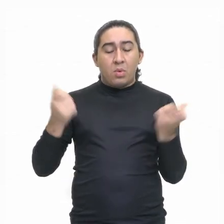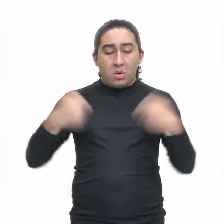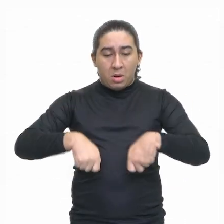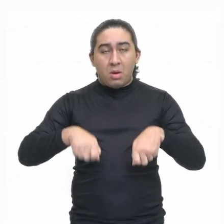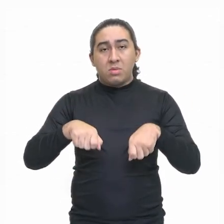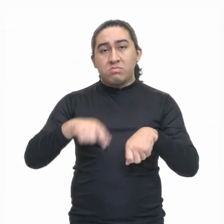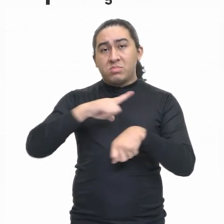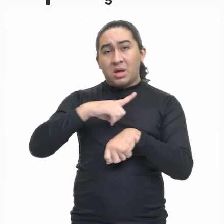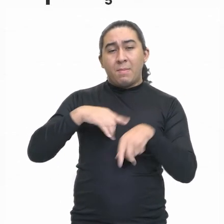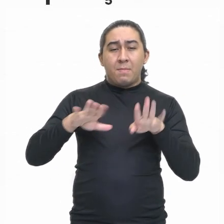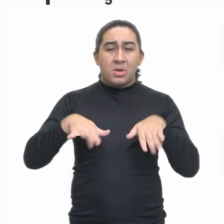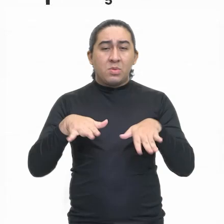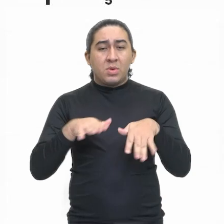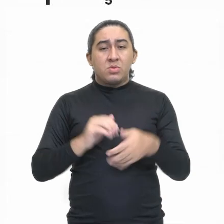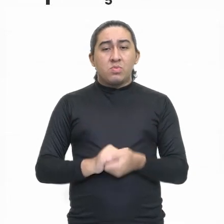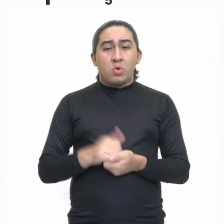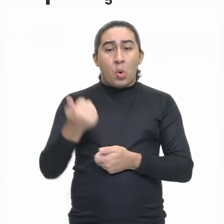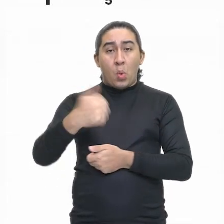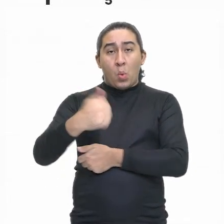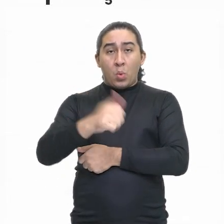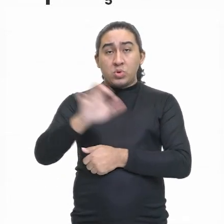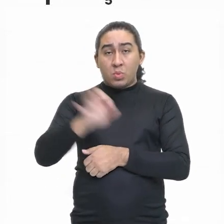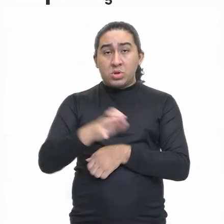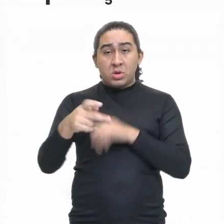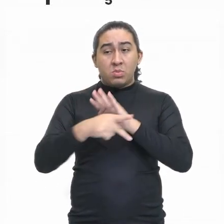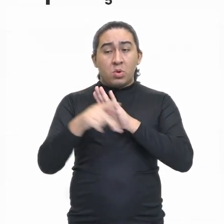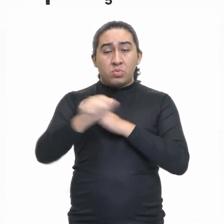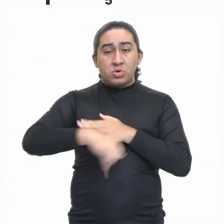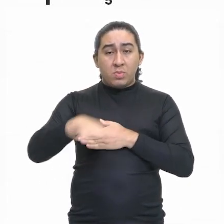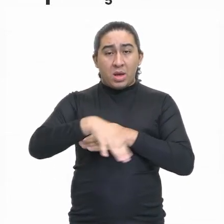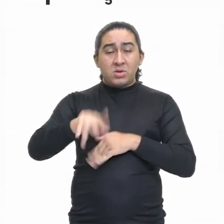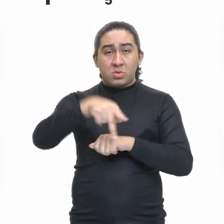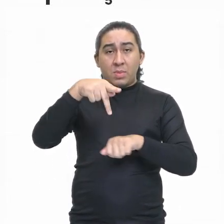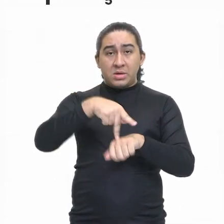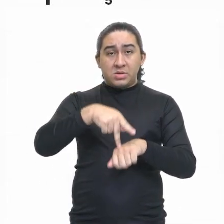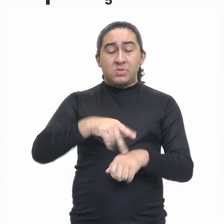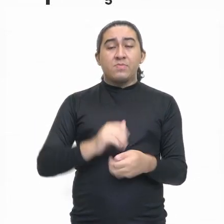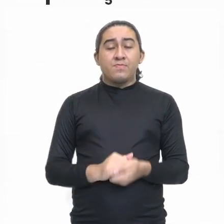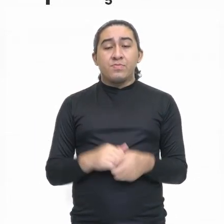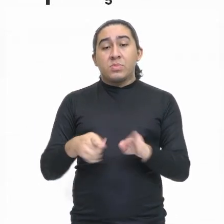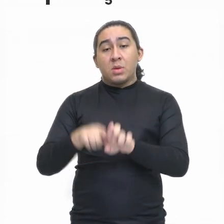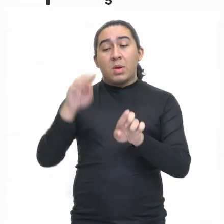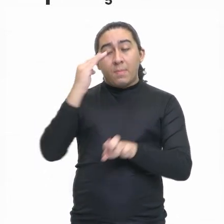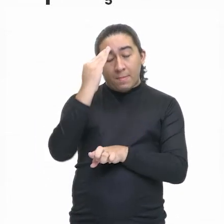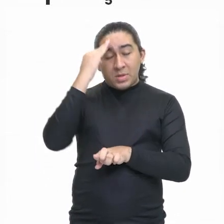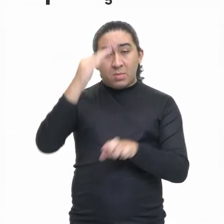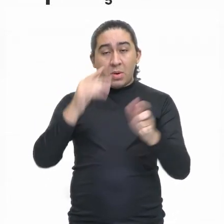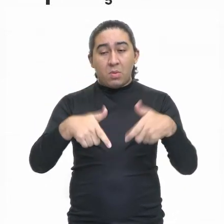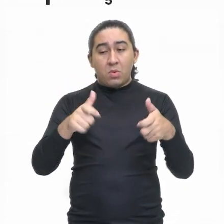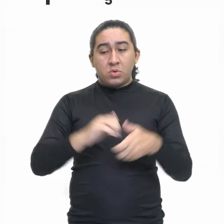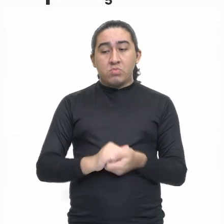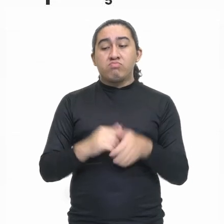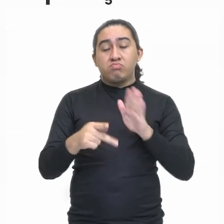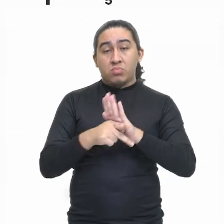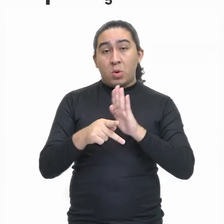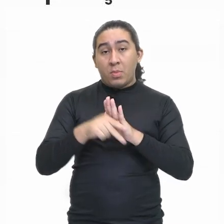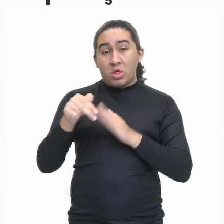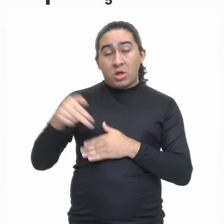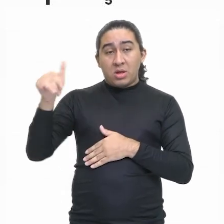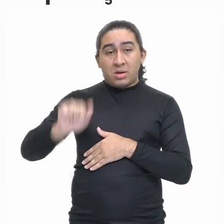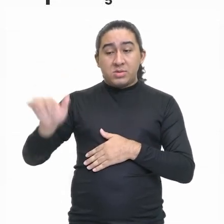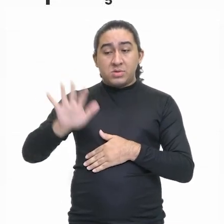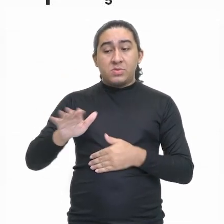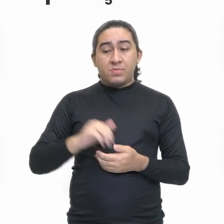ocupa aproximadamente cerca de 11% do território nacional, predominante, como eu falei, ali na região